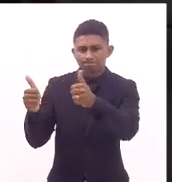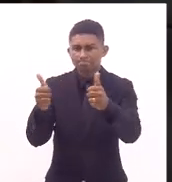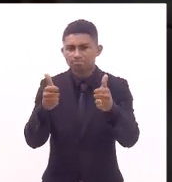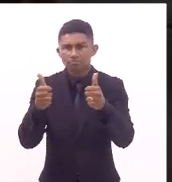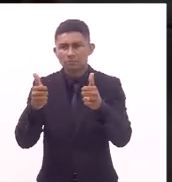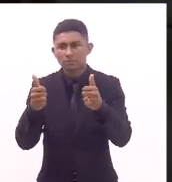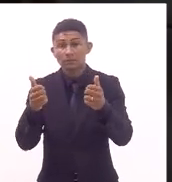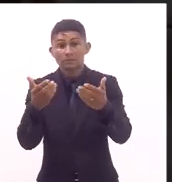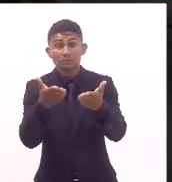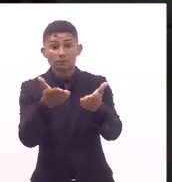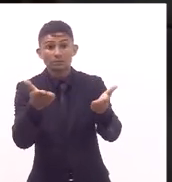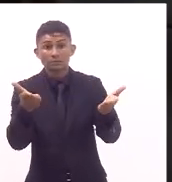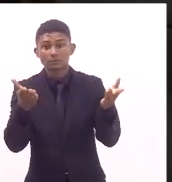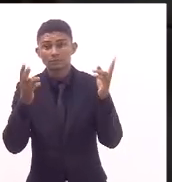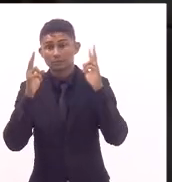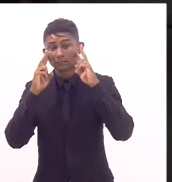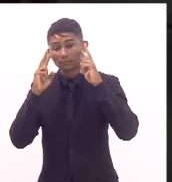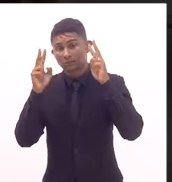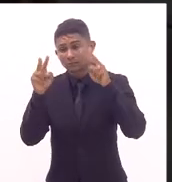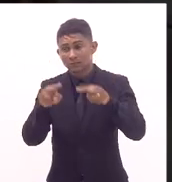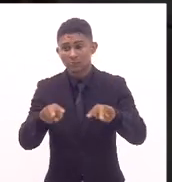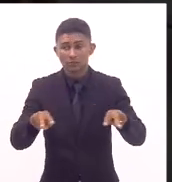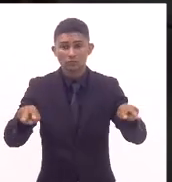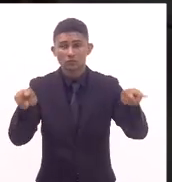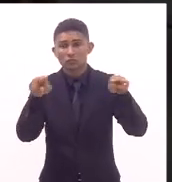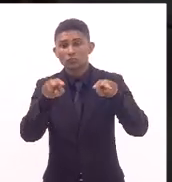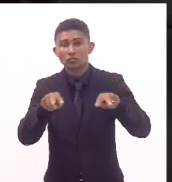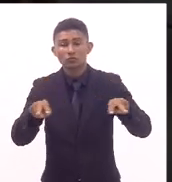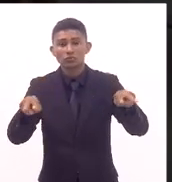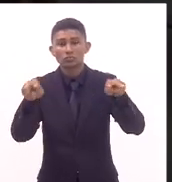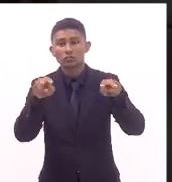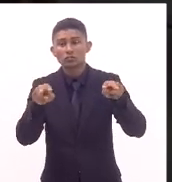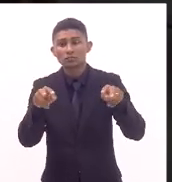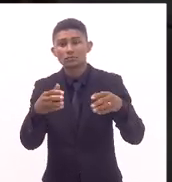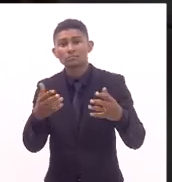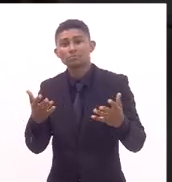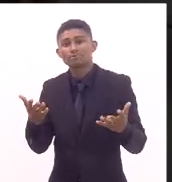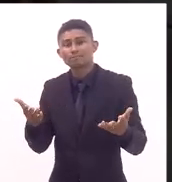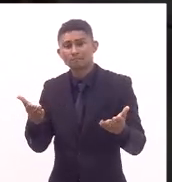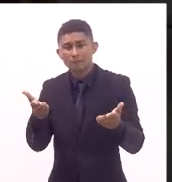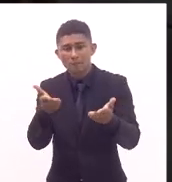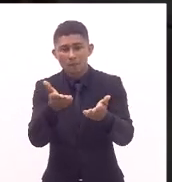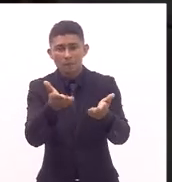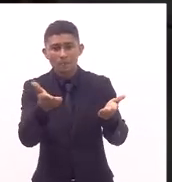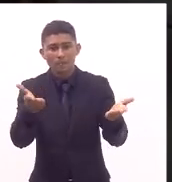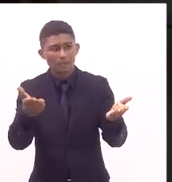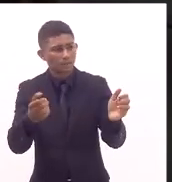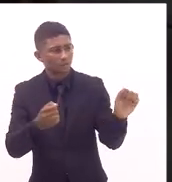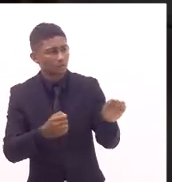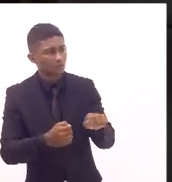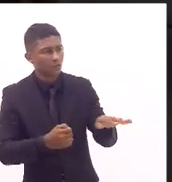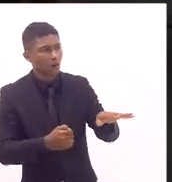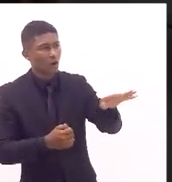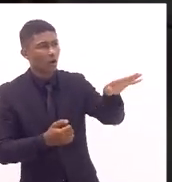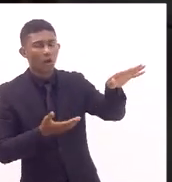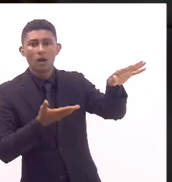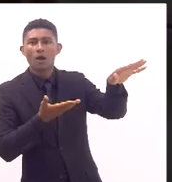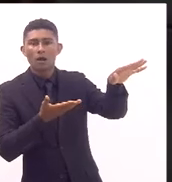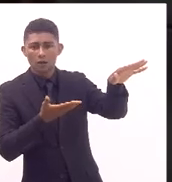olhem bem vocês quando derem vez ao morro